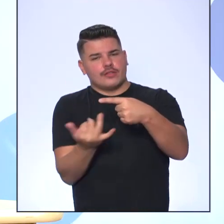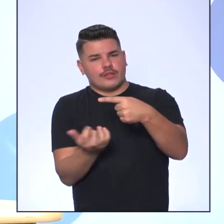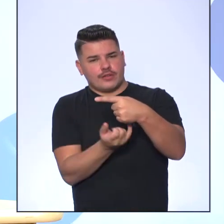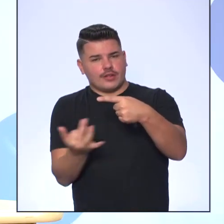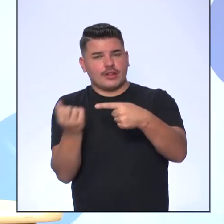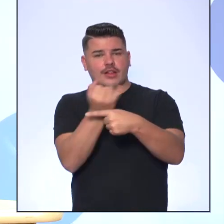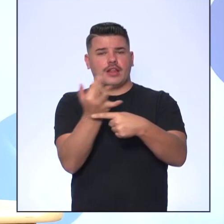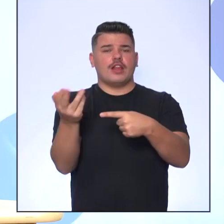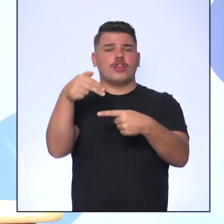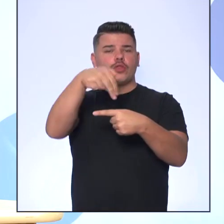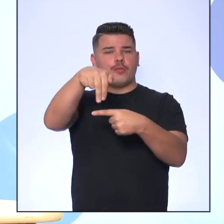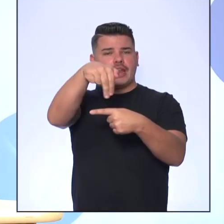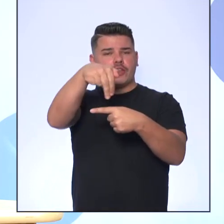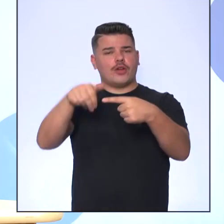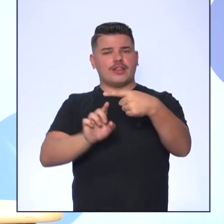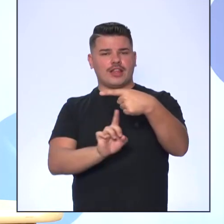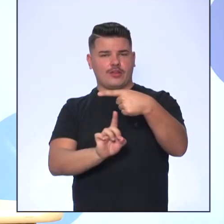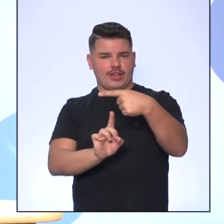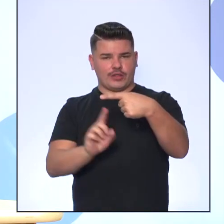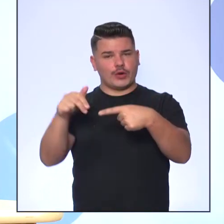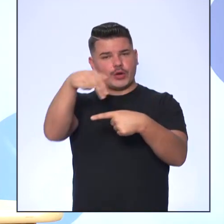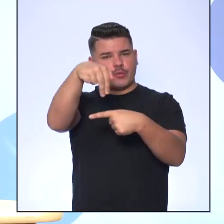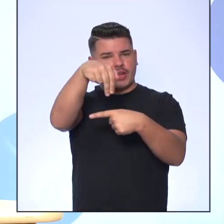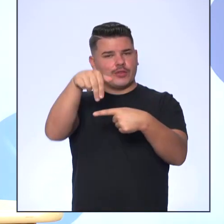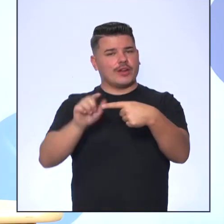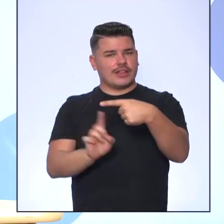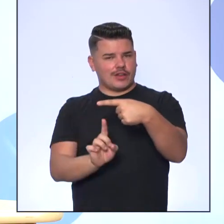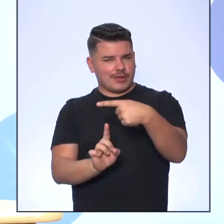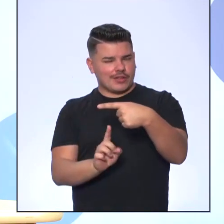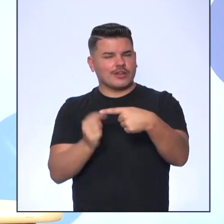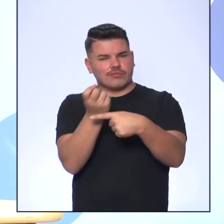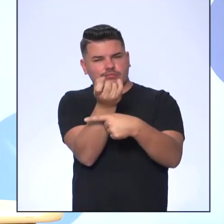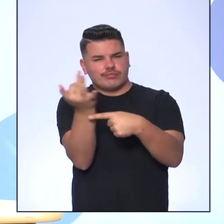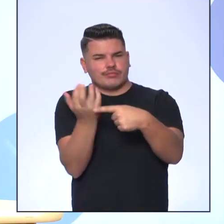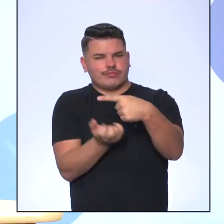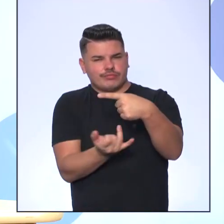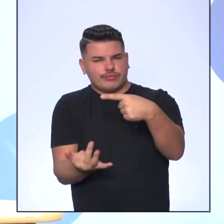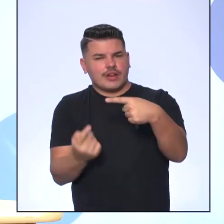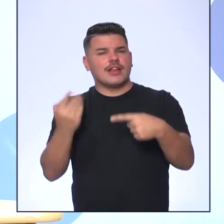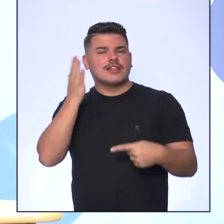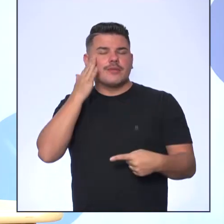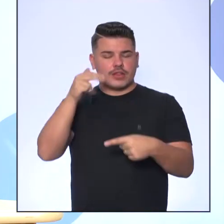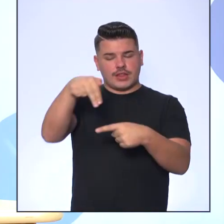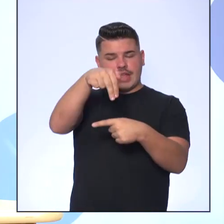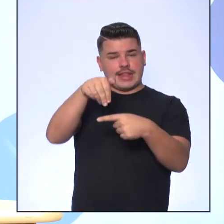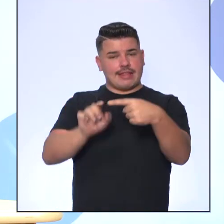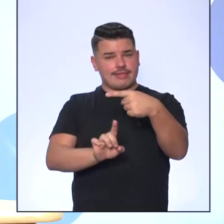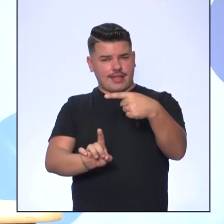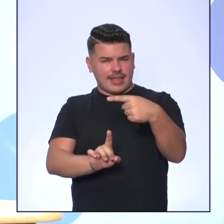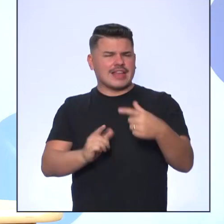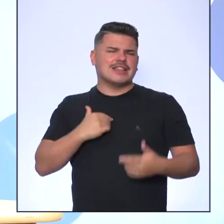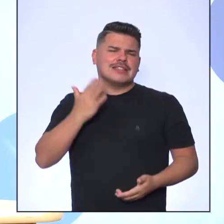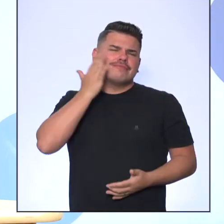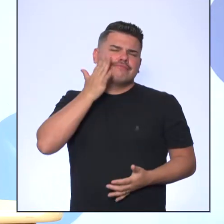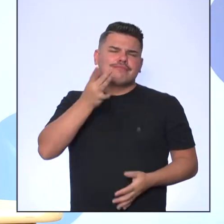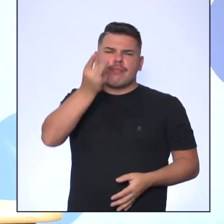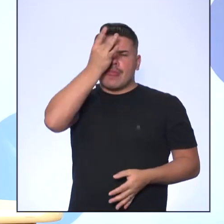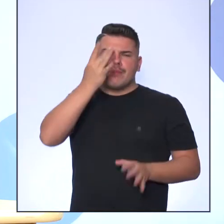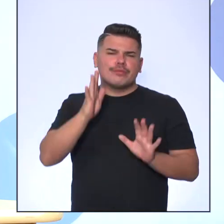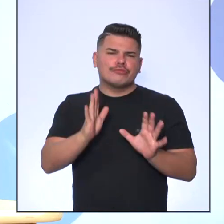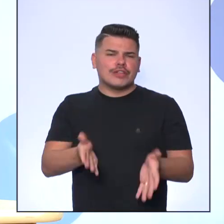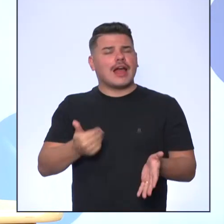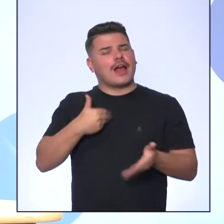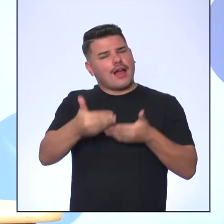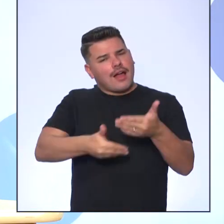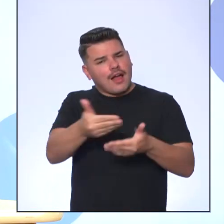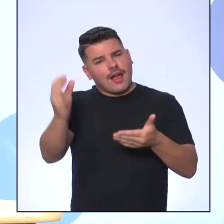de denominador. Então, essa razão, essa proporção que nós temos, nós vamos ver muito e ela é muito útil